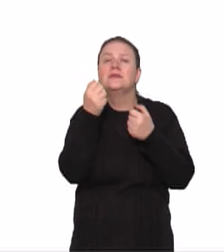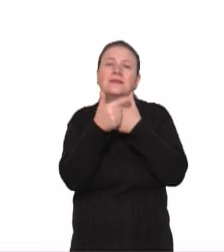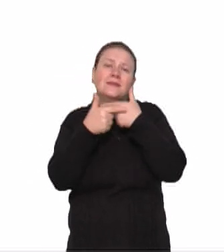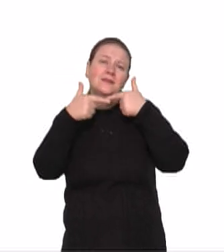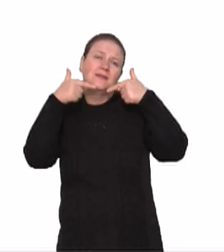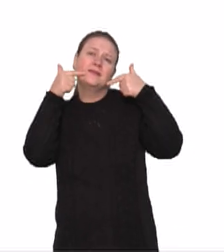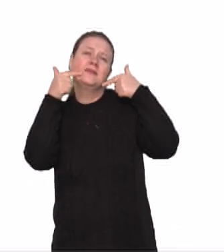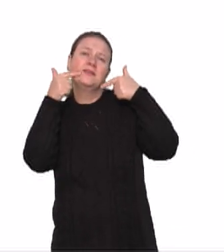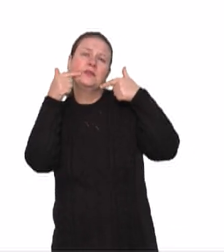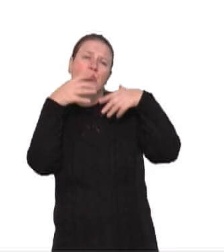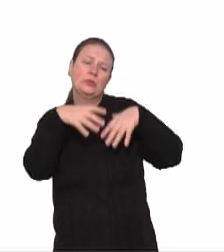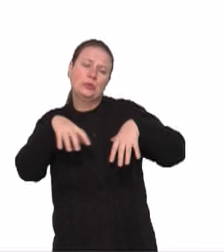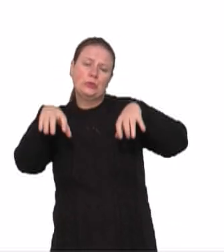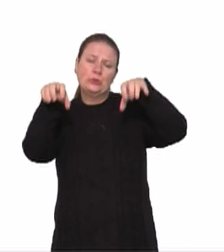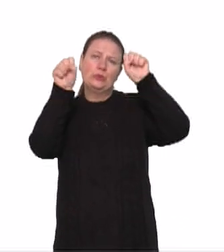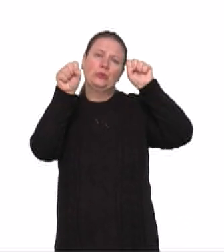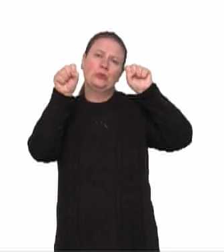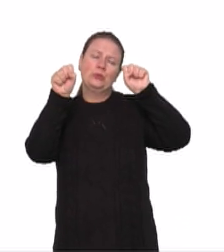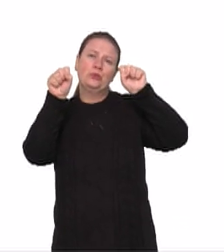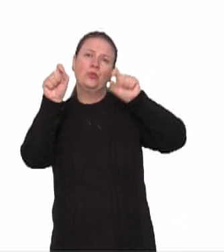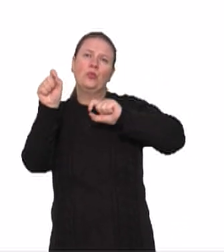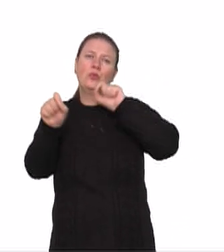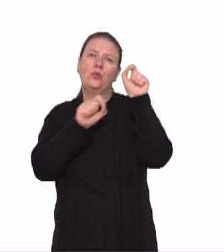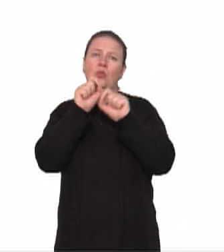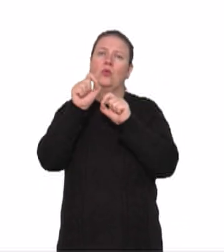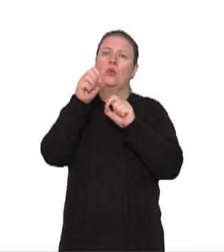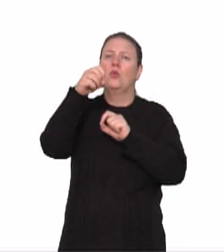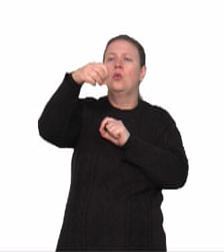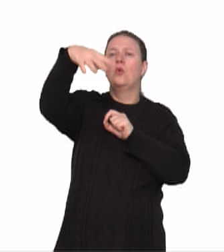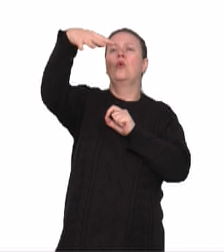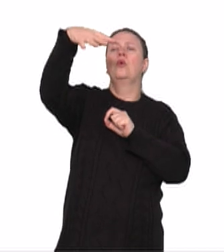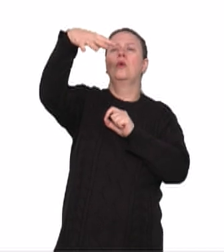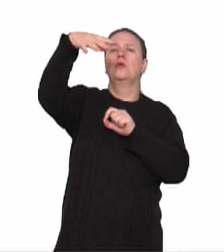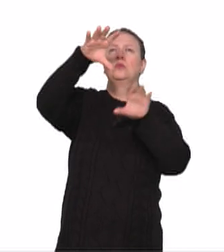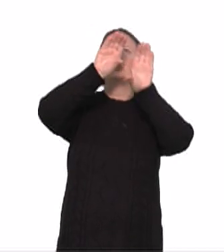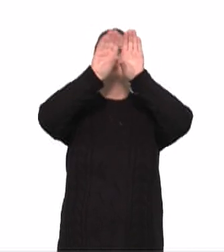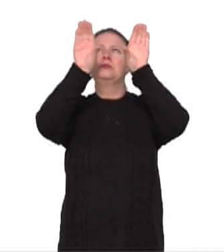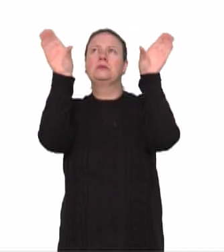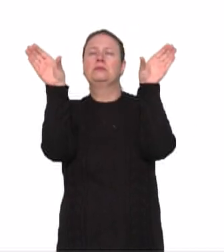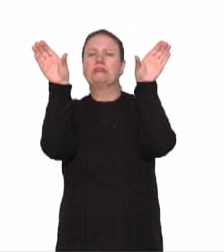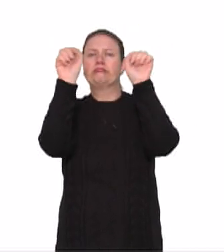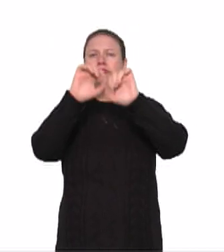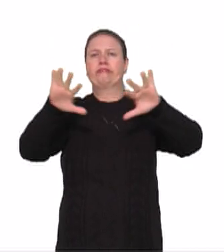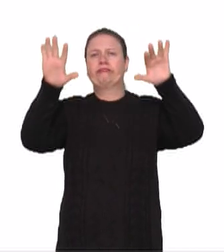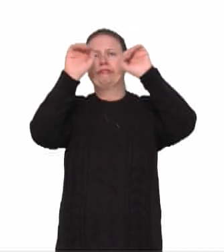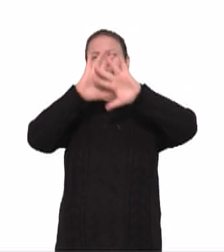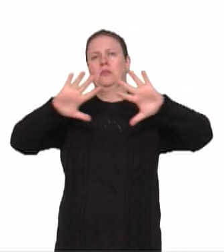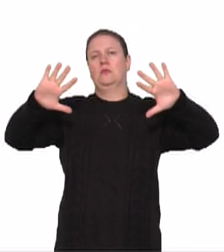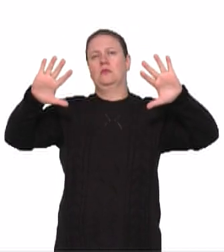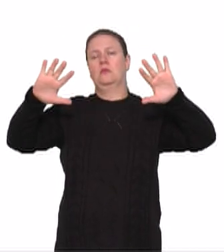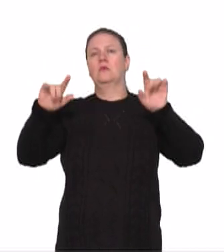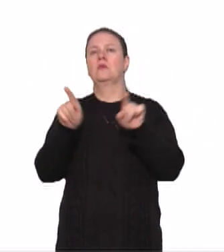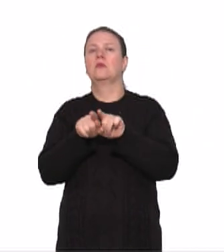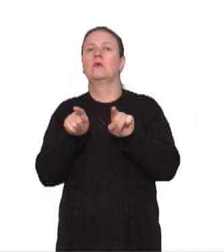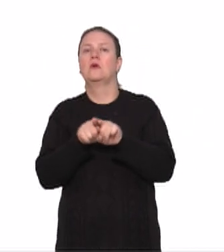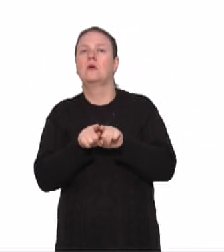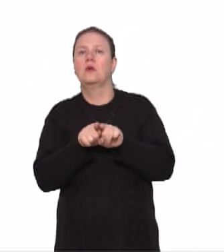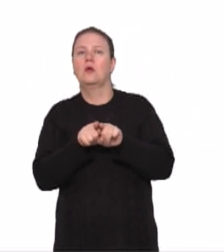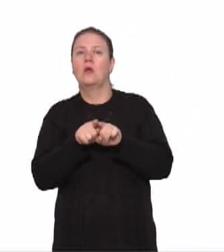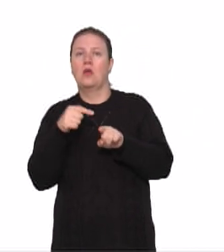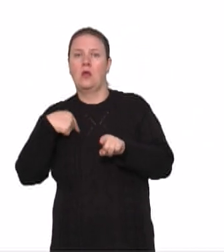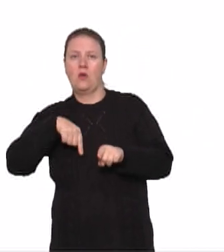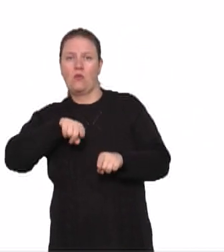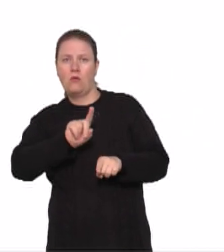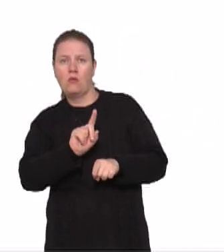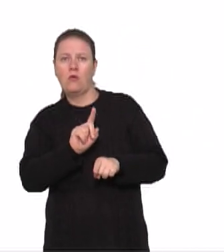escuro pesado. No leste, a luz já deixa o céu rajado. Vou à cela do meu pai e da